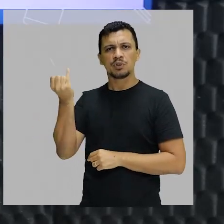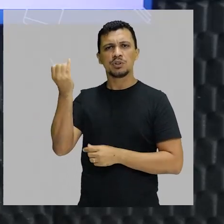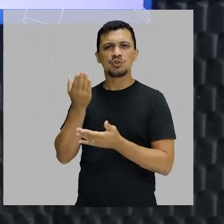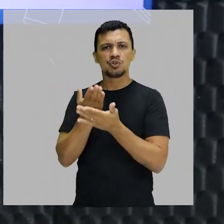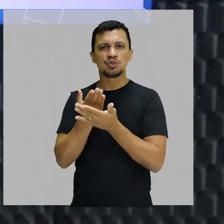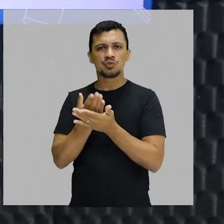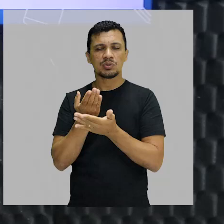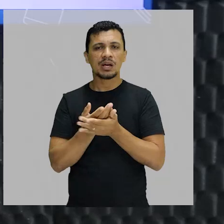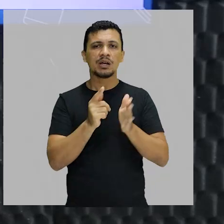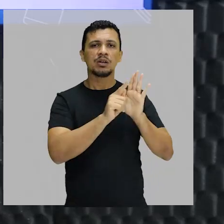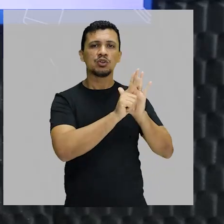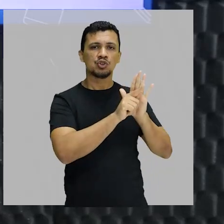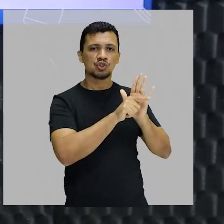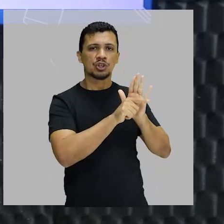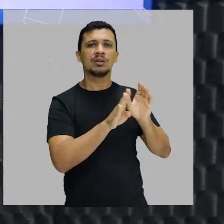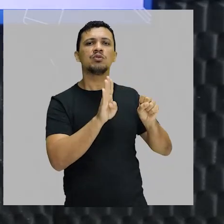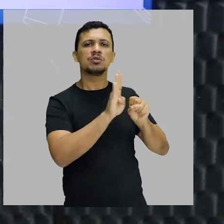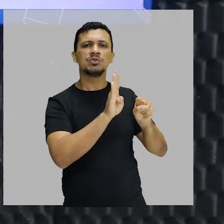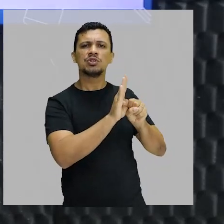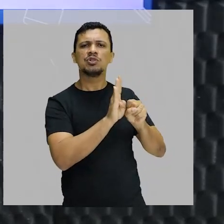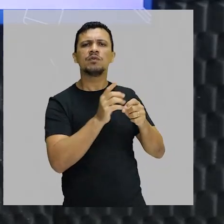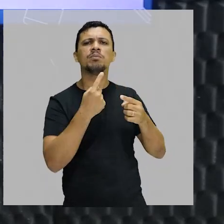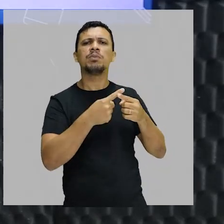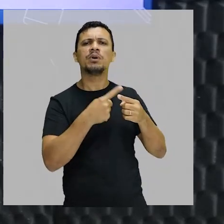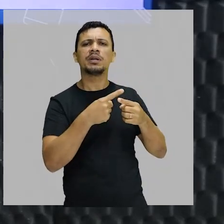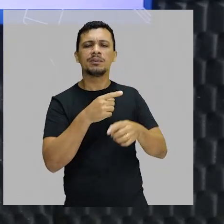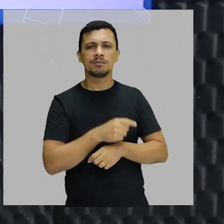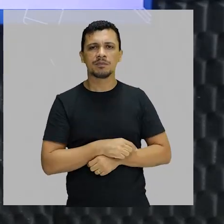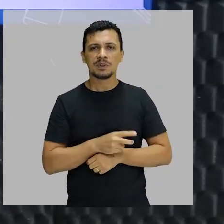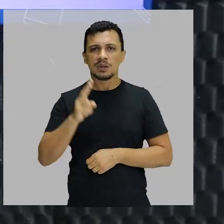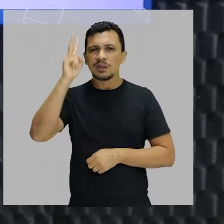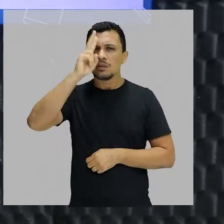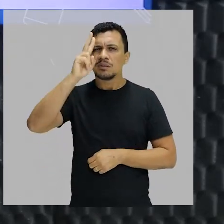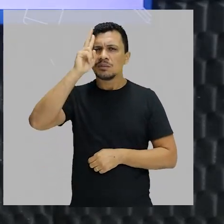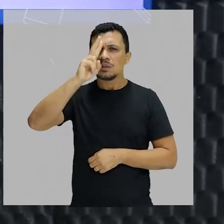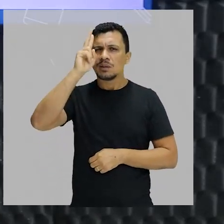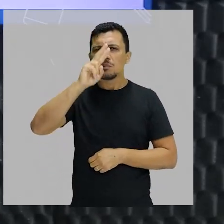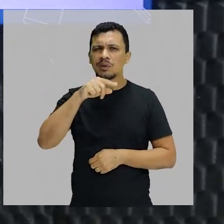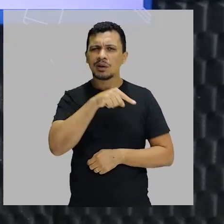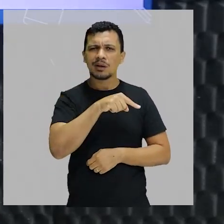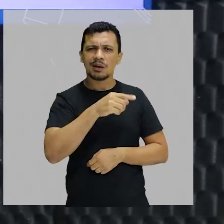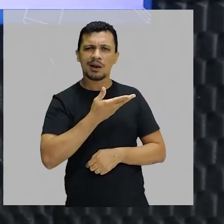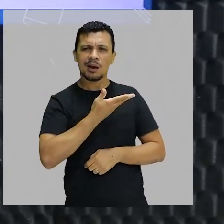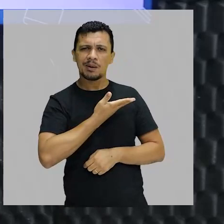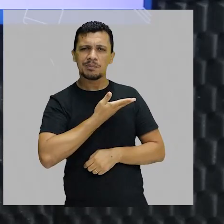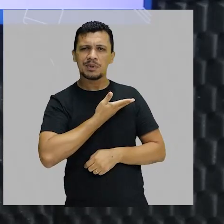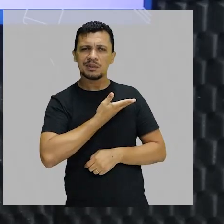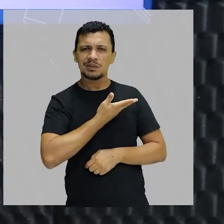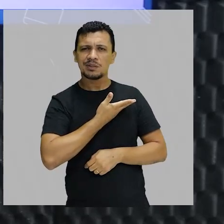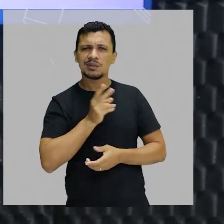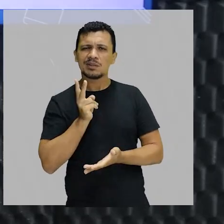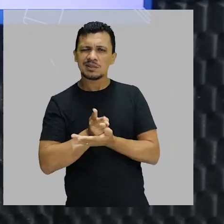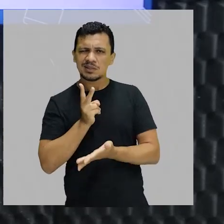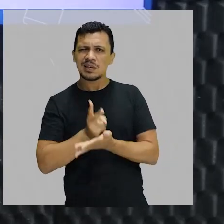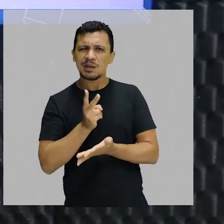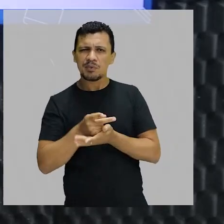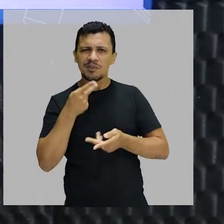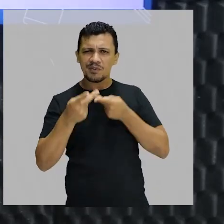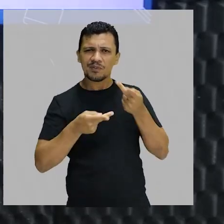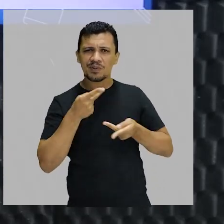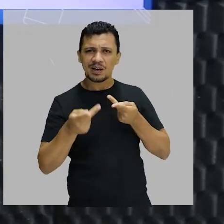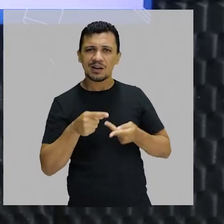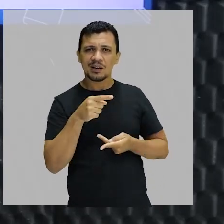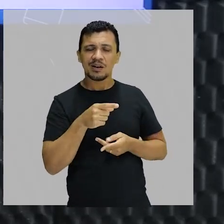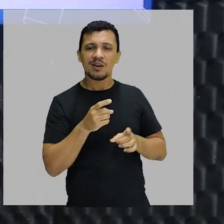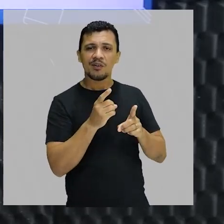os gêneros dos substantivos, porque lembram aquele coleguinha que eu sempre falo para vocês em quase todas as aulas,